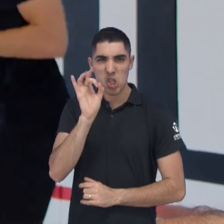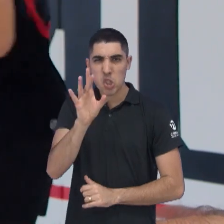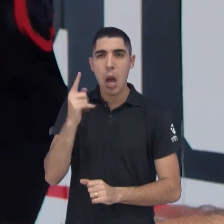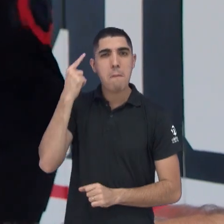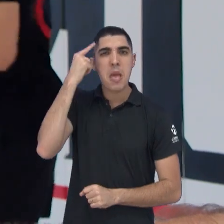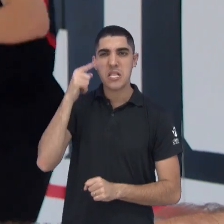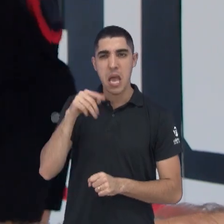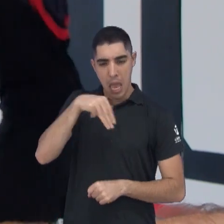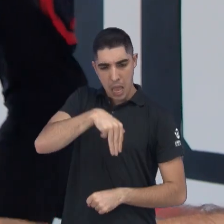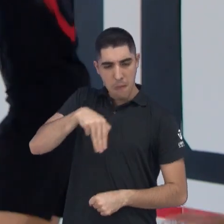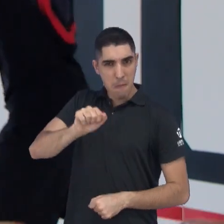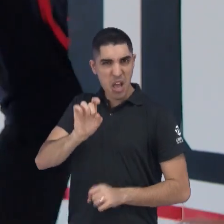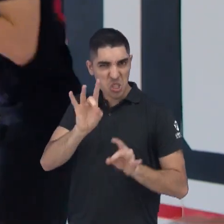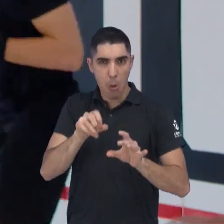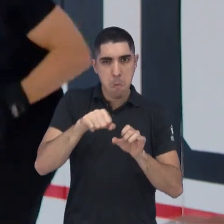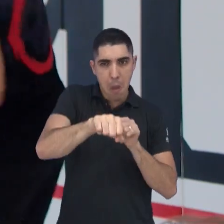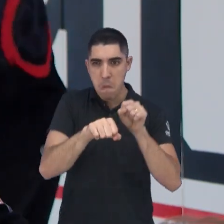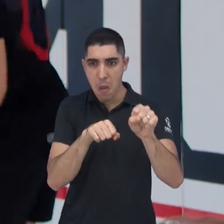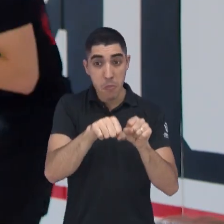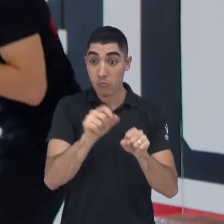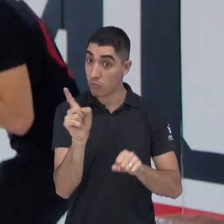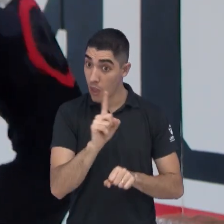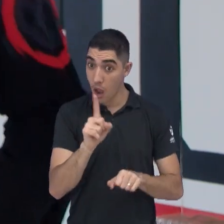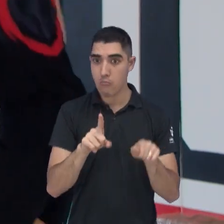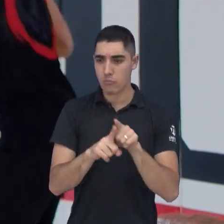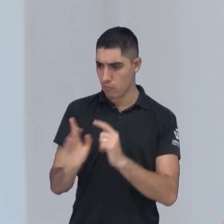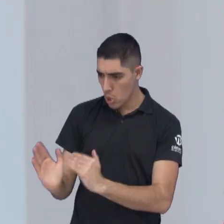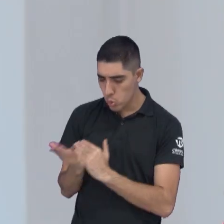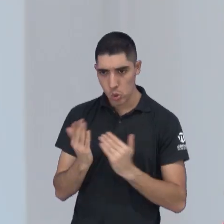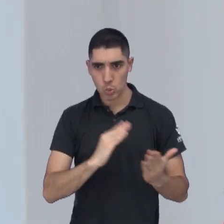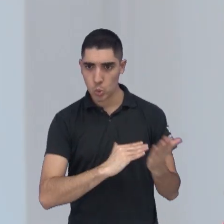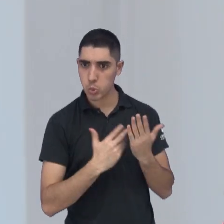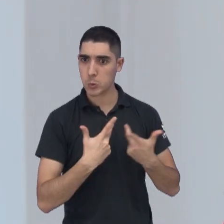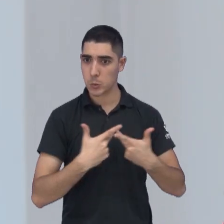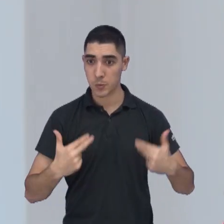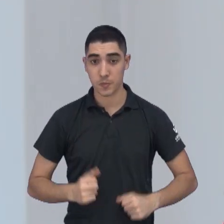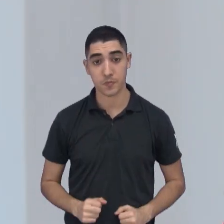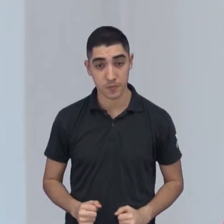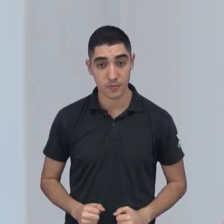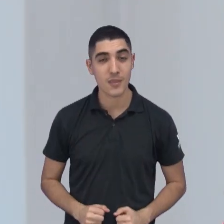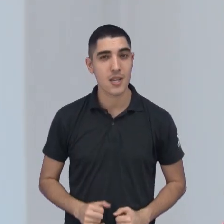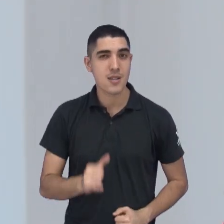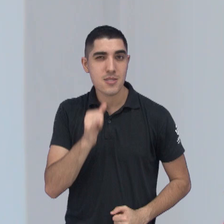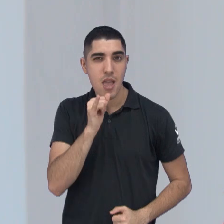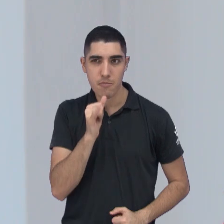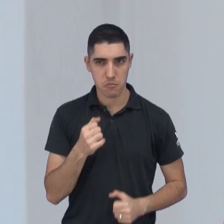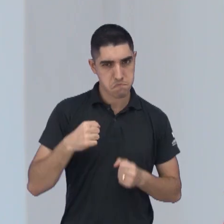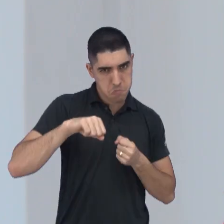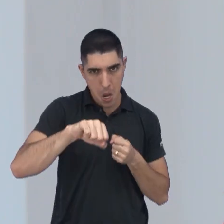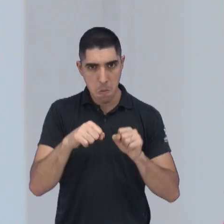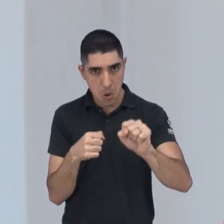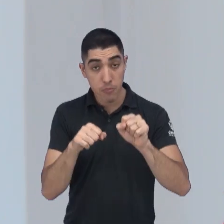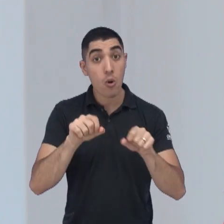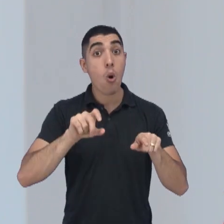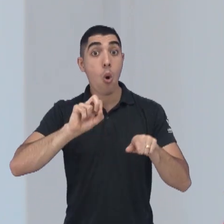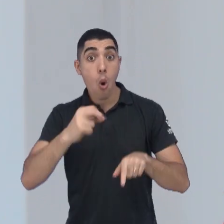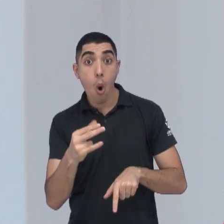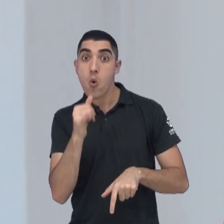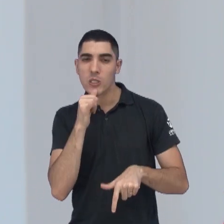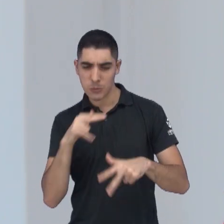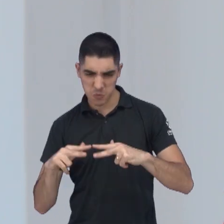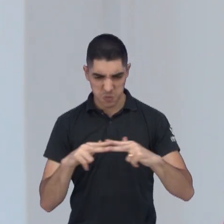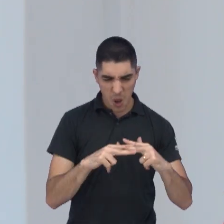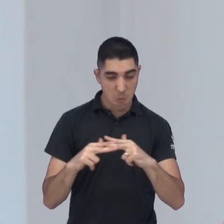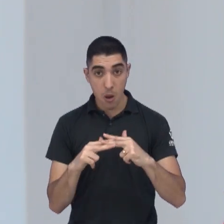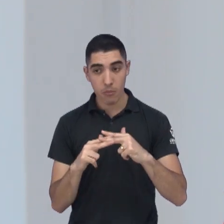faz toda a diferença, né? E isso ele tem um grappling muito forte. Tanto na parte de trocação ou na parte de chão, o